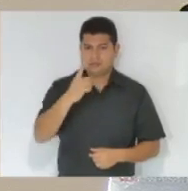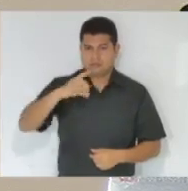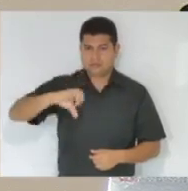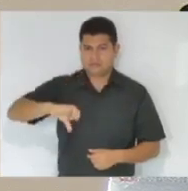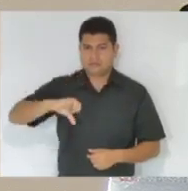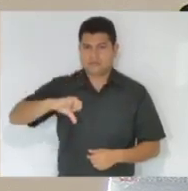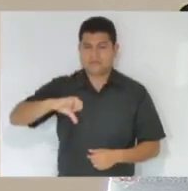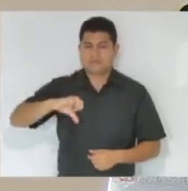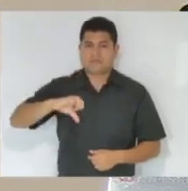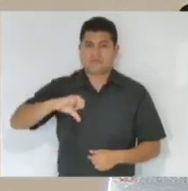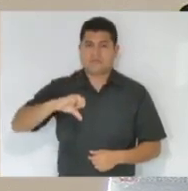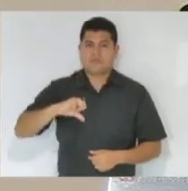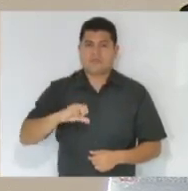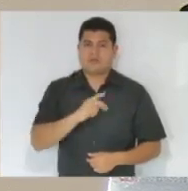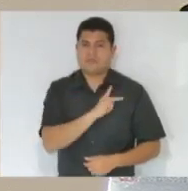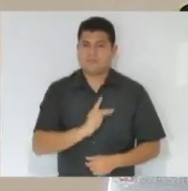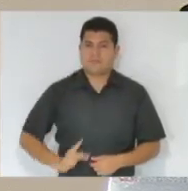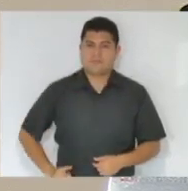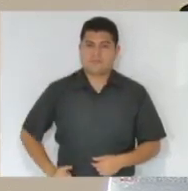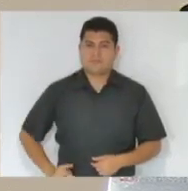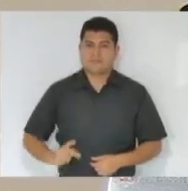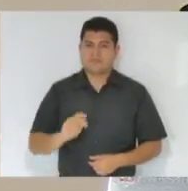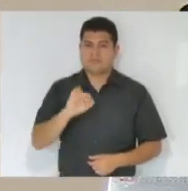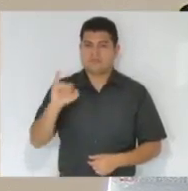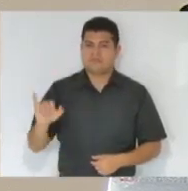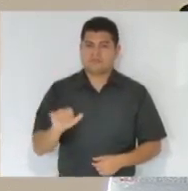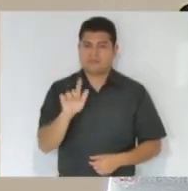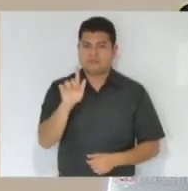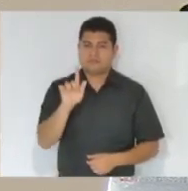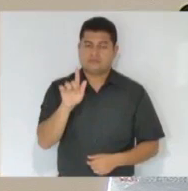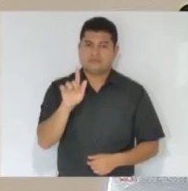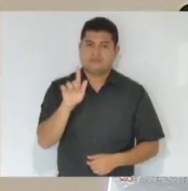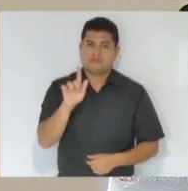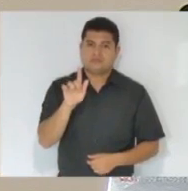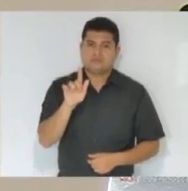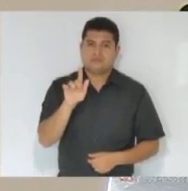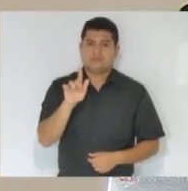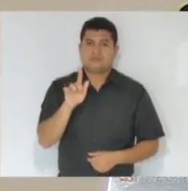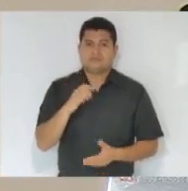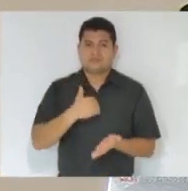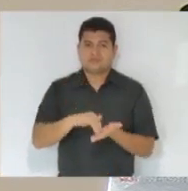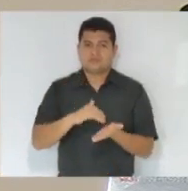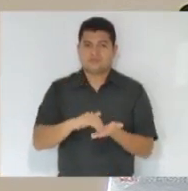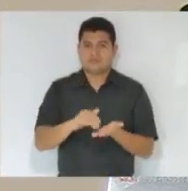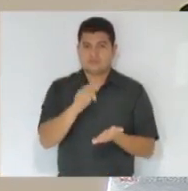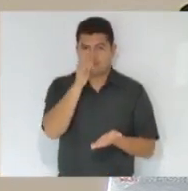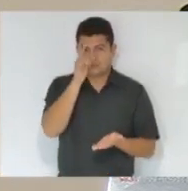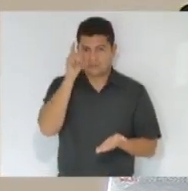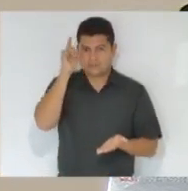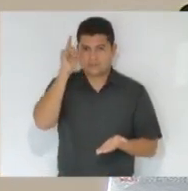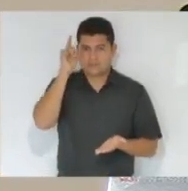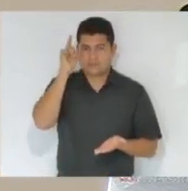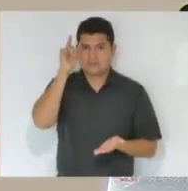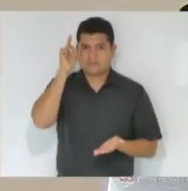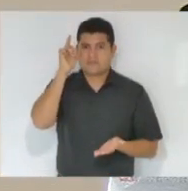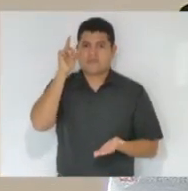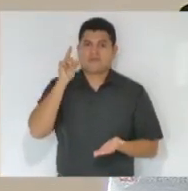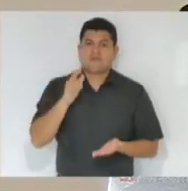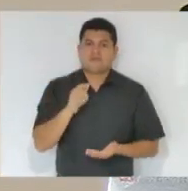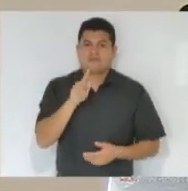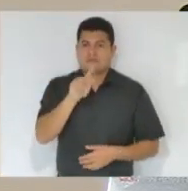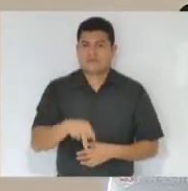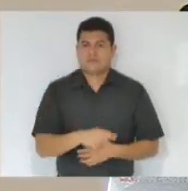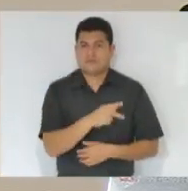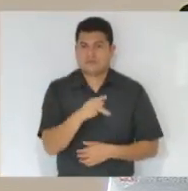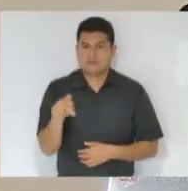2019. Presidência, deputado Júlio Garcia. Secretarias, deputados Laércio Schuster, Padre